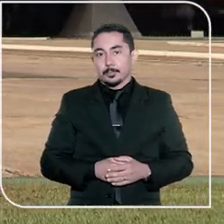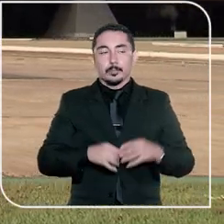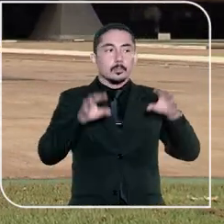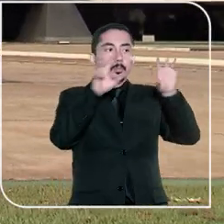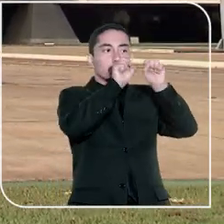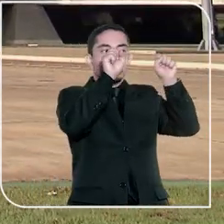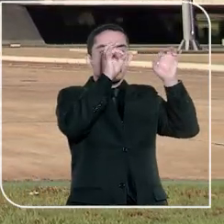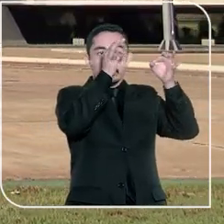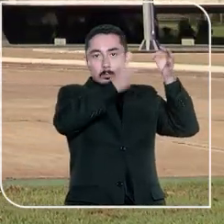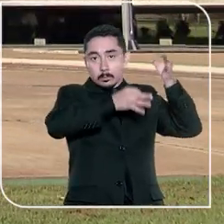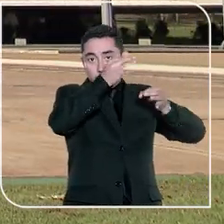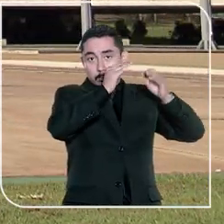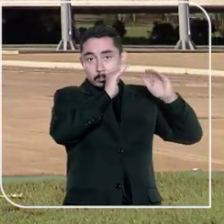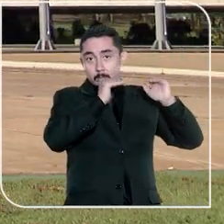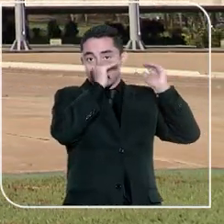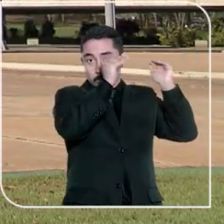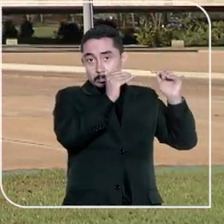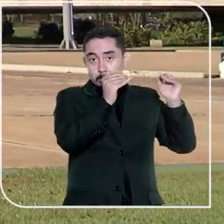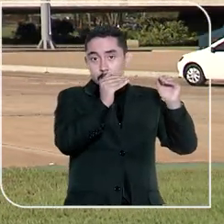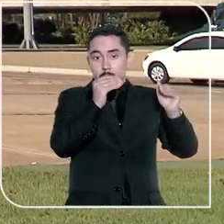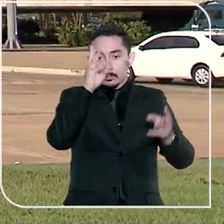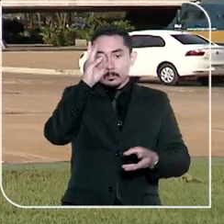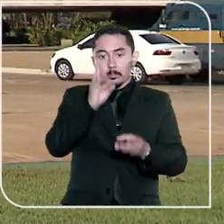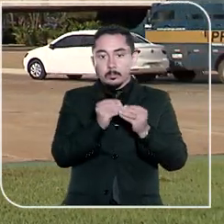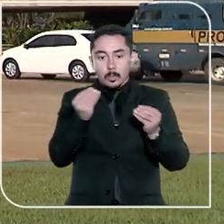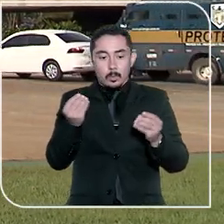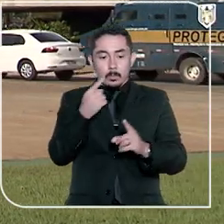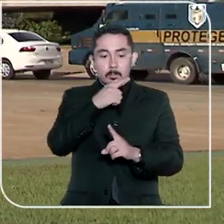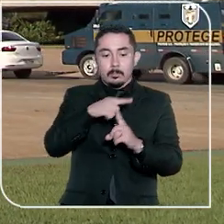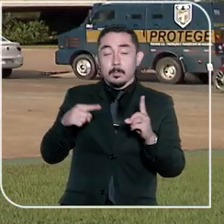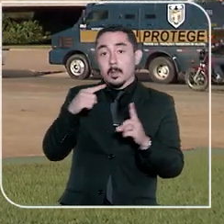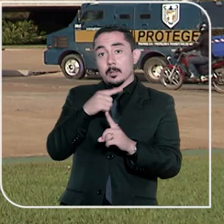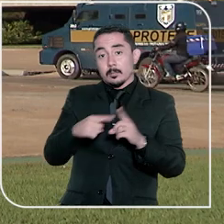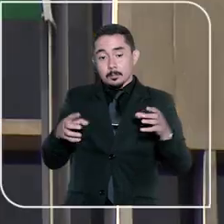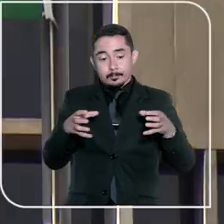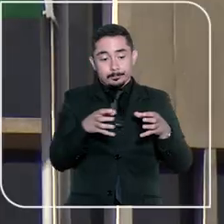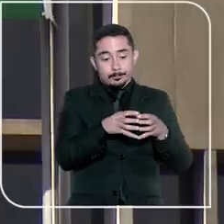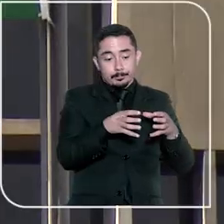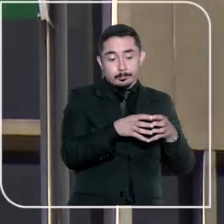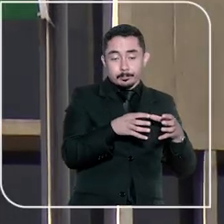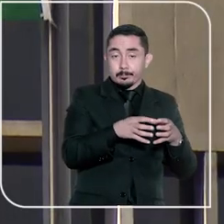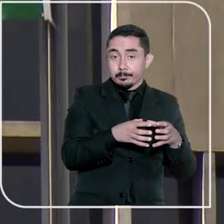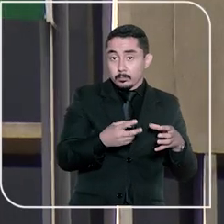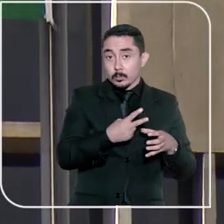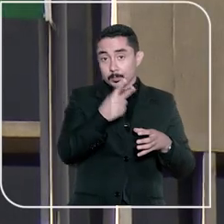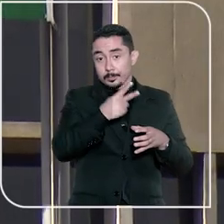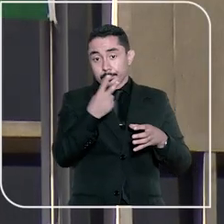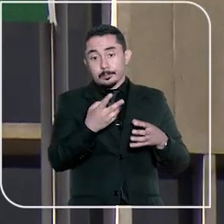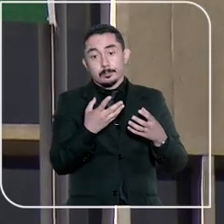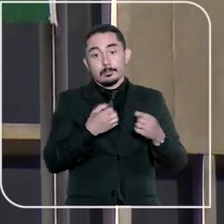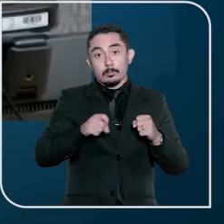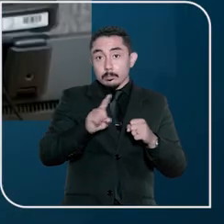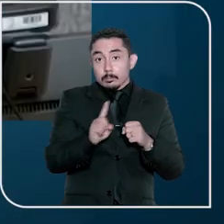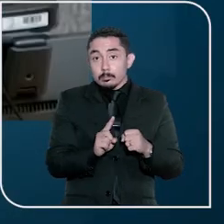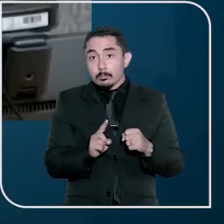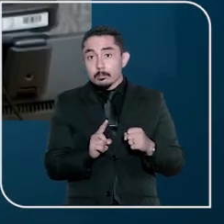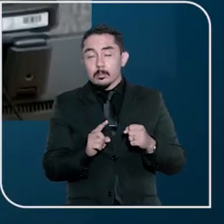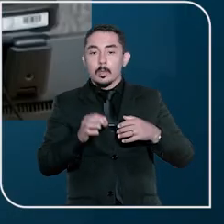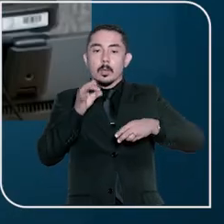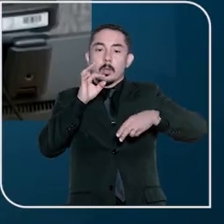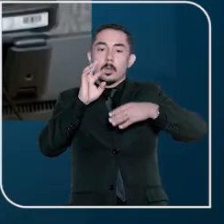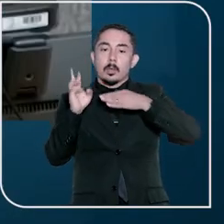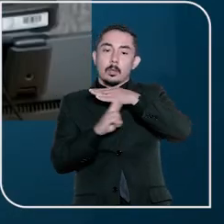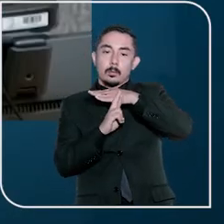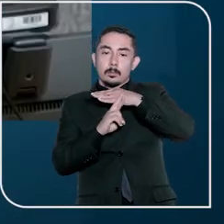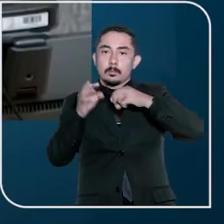Tribunal de Justiça o recurso especial da Petrobrás teve o provimento negado pela segunda turma o relator Ministro